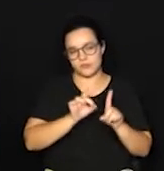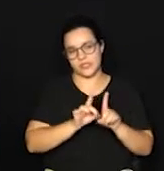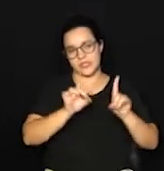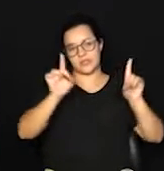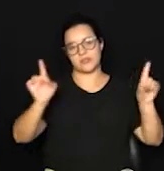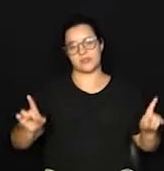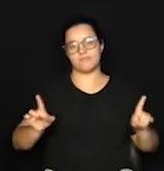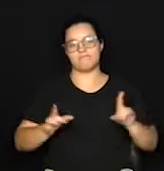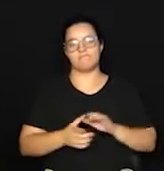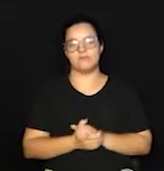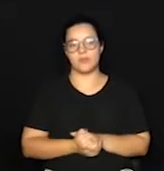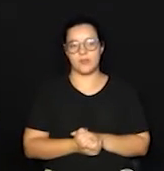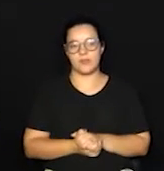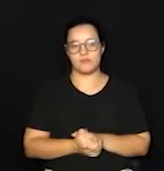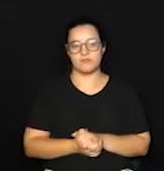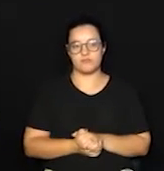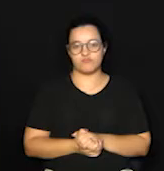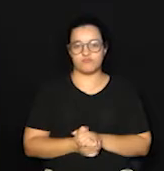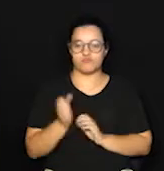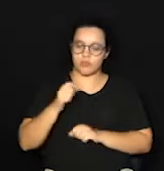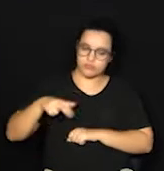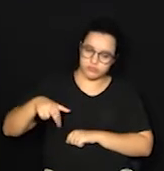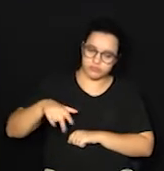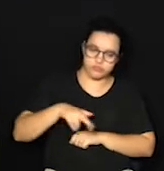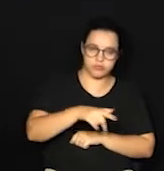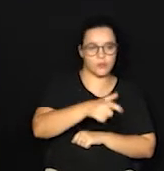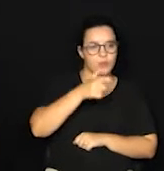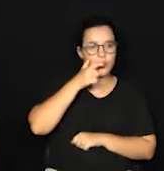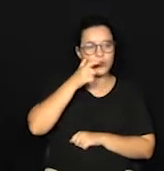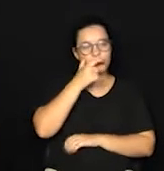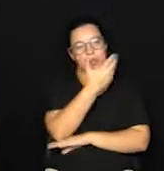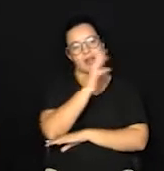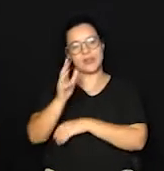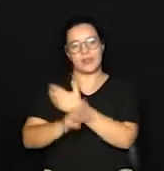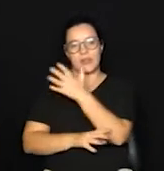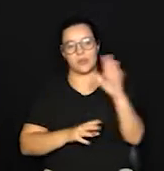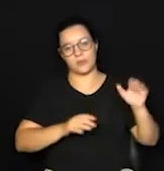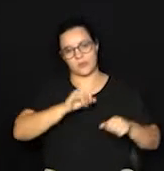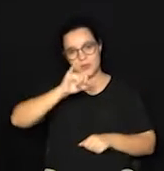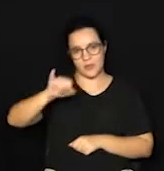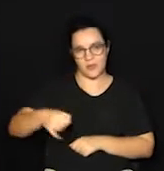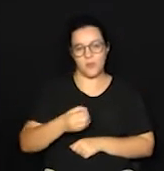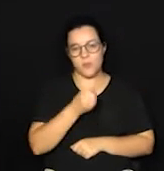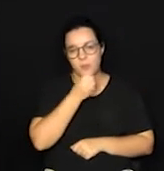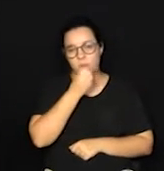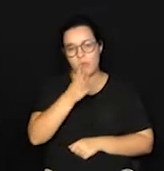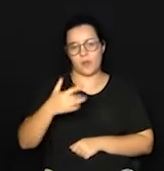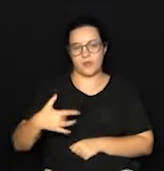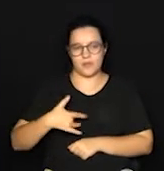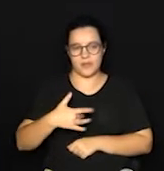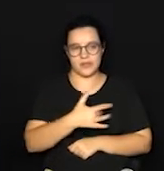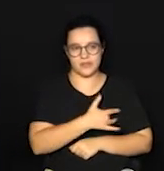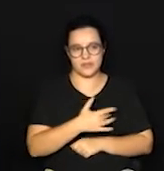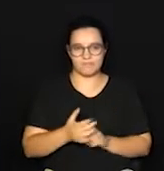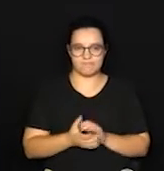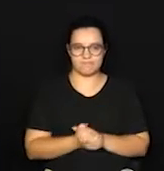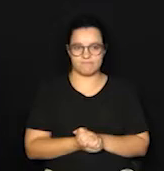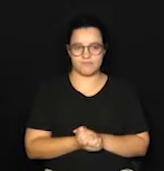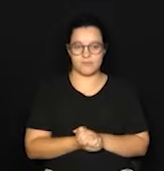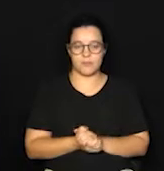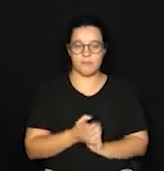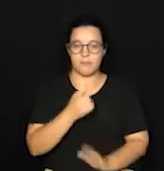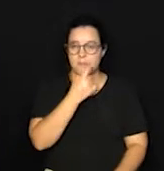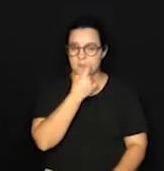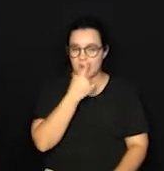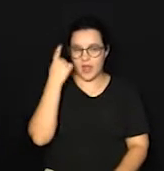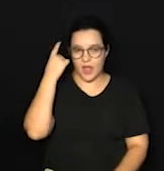distanciamento, mas você pode fazer a sua caminhada e apreciar a natureza também, que é bom para a saúde mental. Mina, para a gente poder